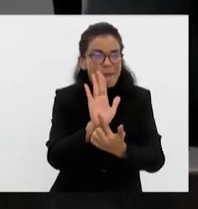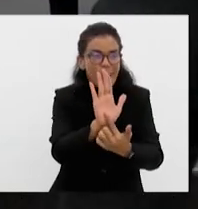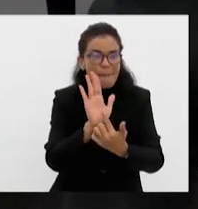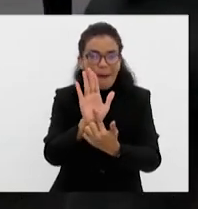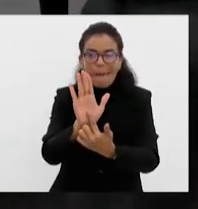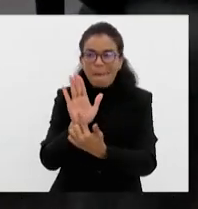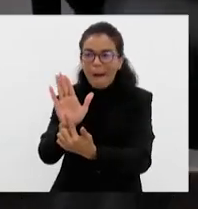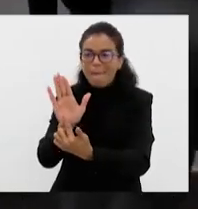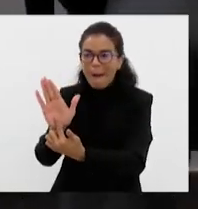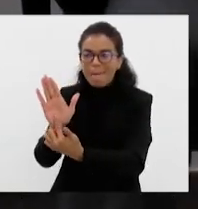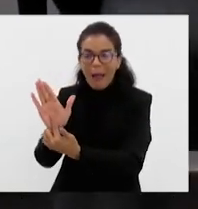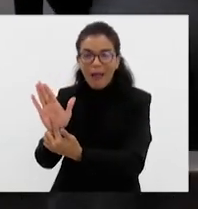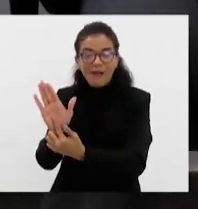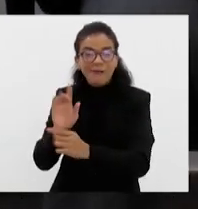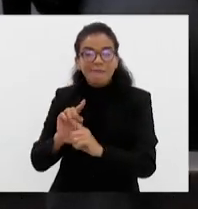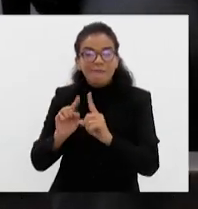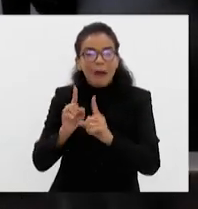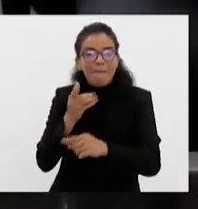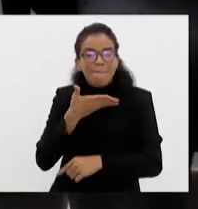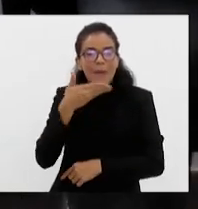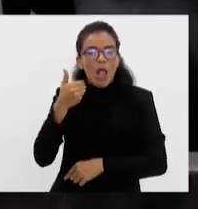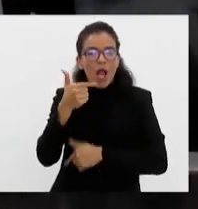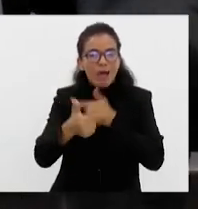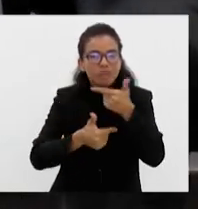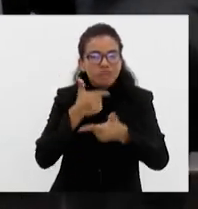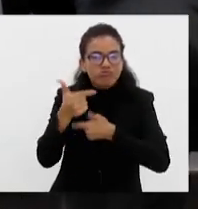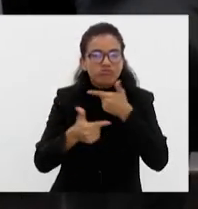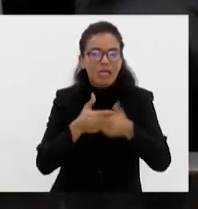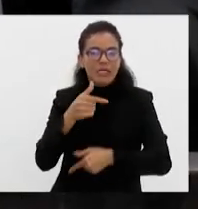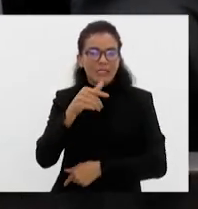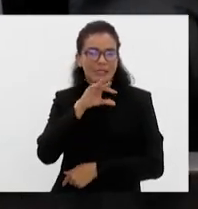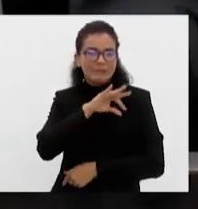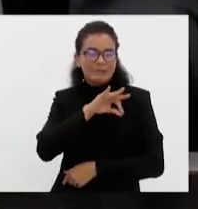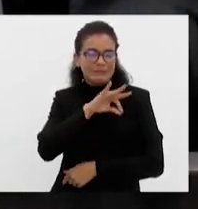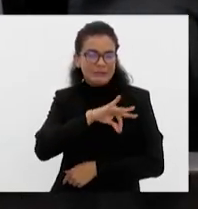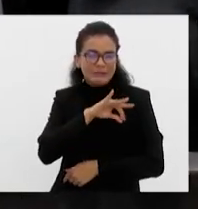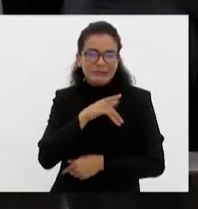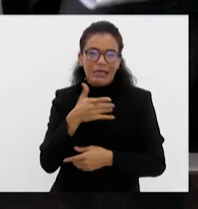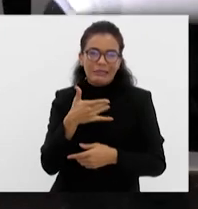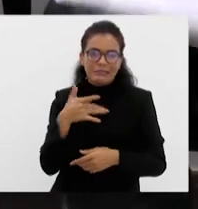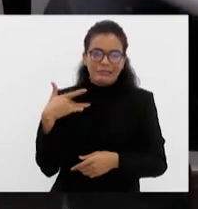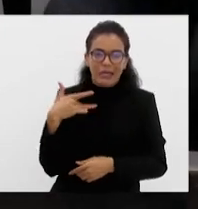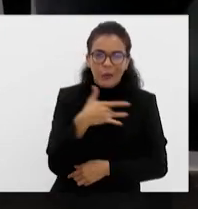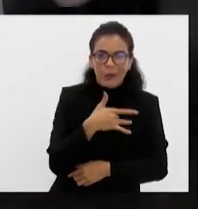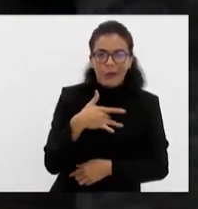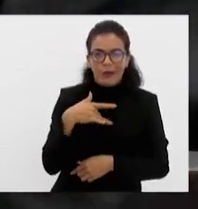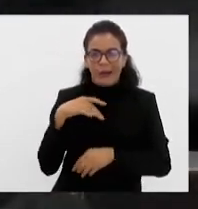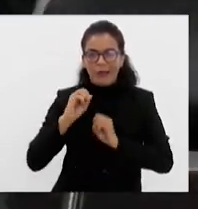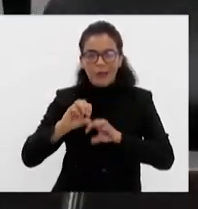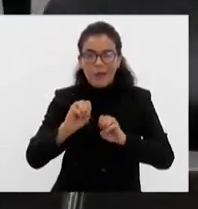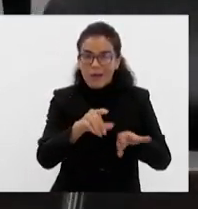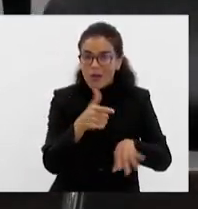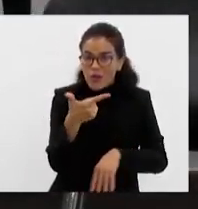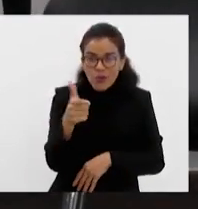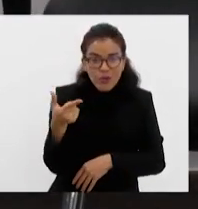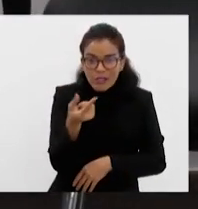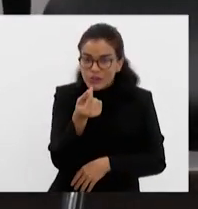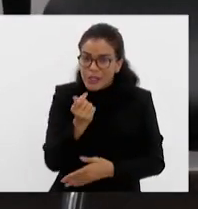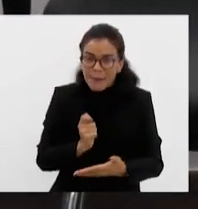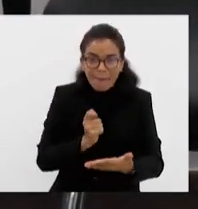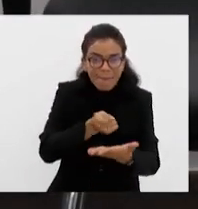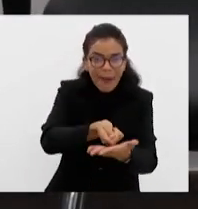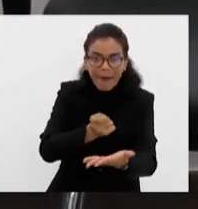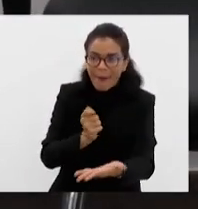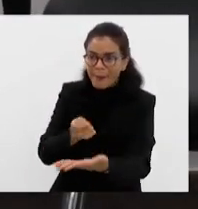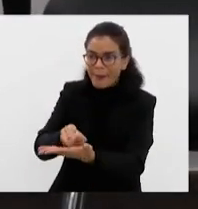principalmente para melhorar o desempenho da educação, da saúde, da segurança pública, se não vai haver recursos para esses pagamentos,